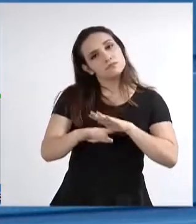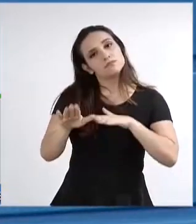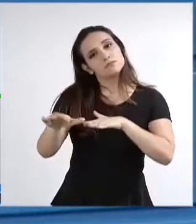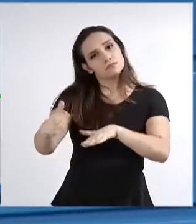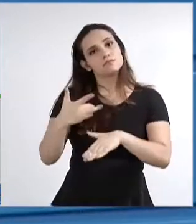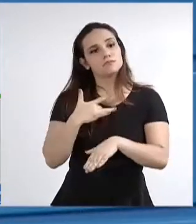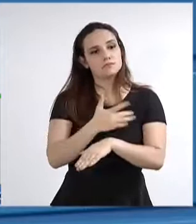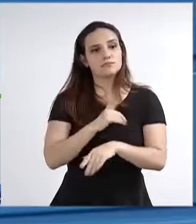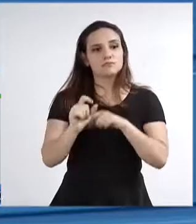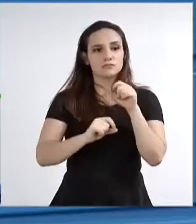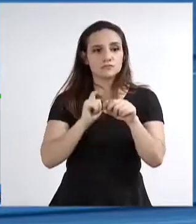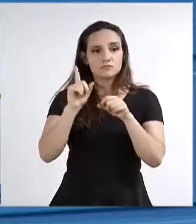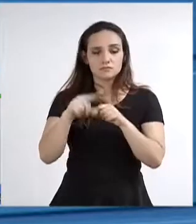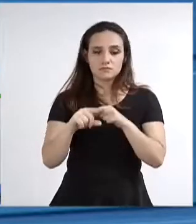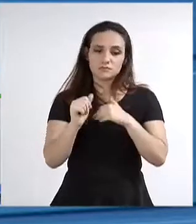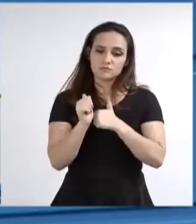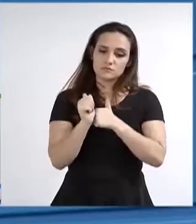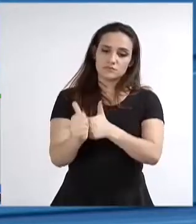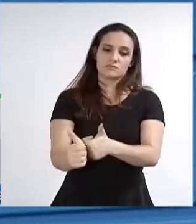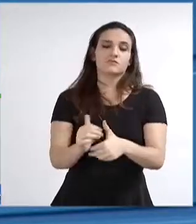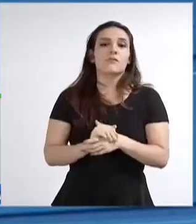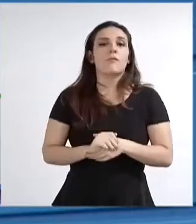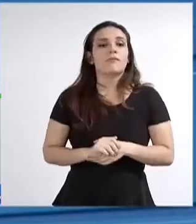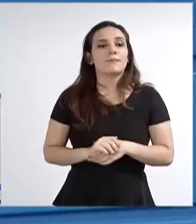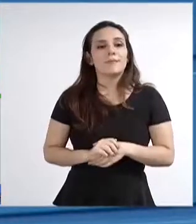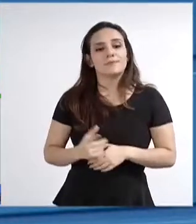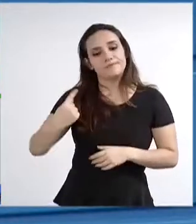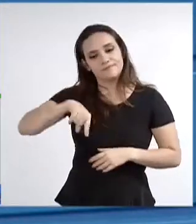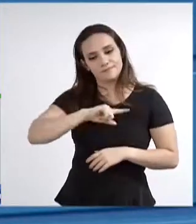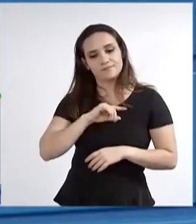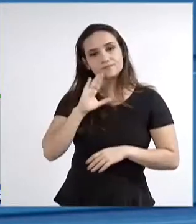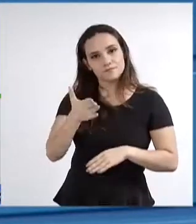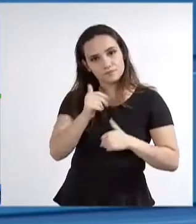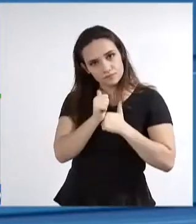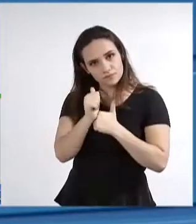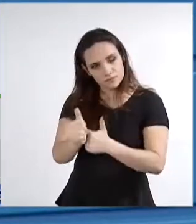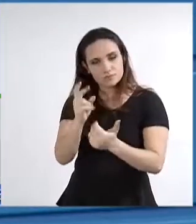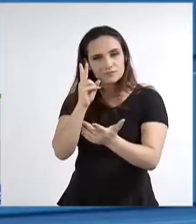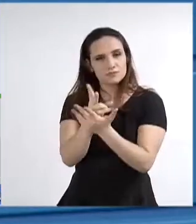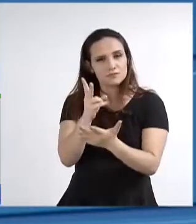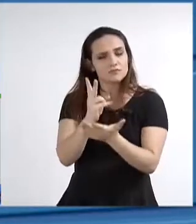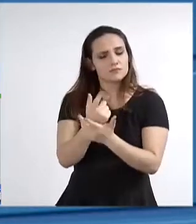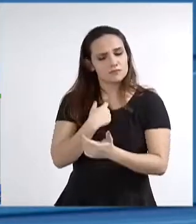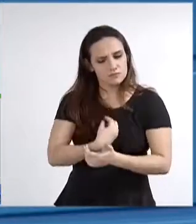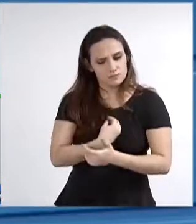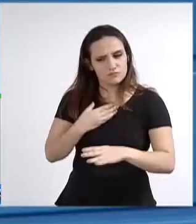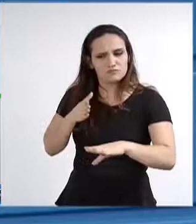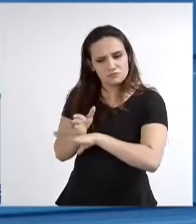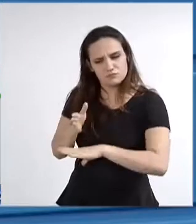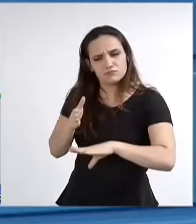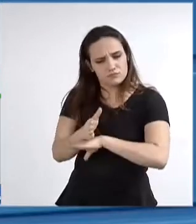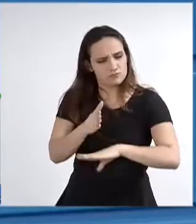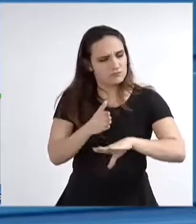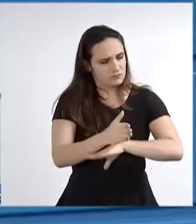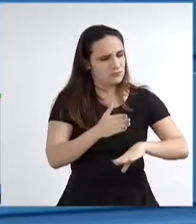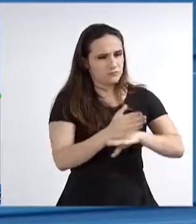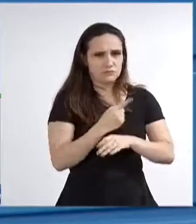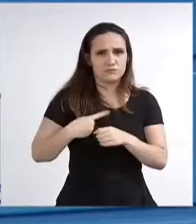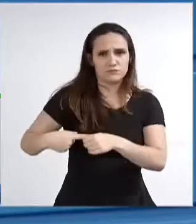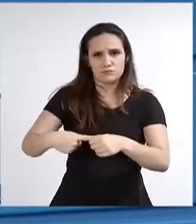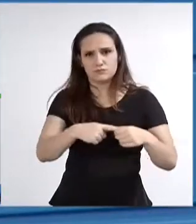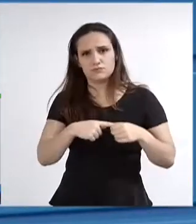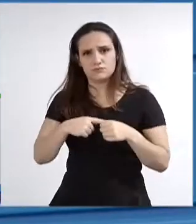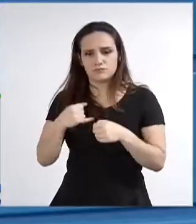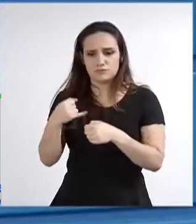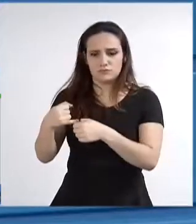o acompanhamento. Nós que acompanhamos as caravanas no interior, um grande